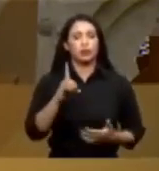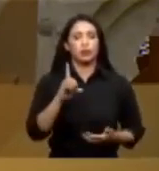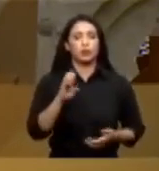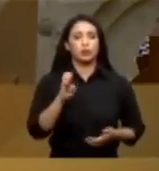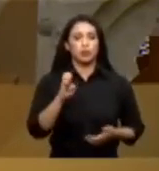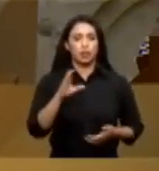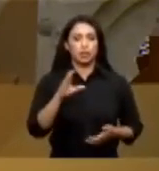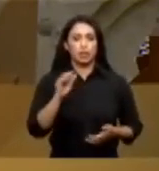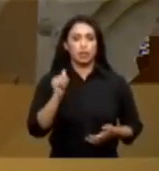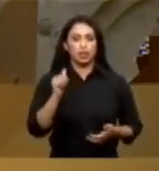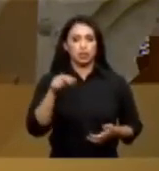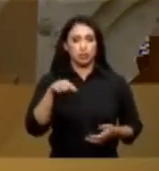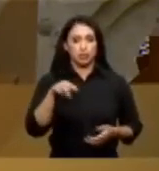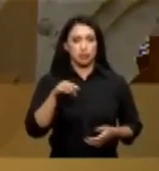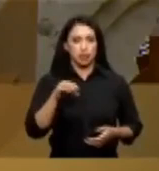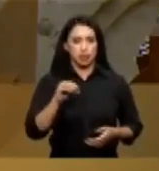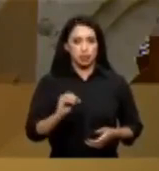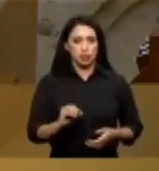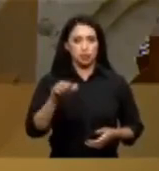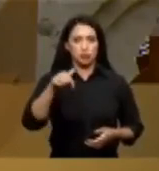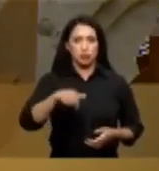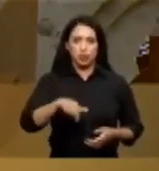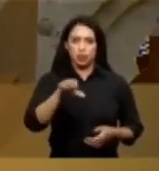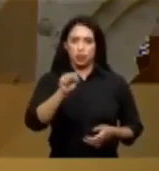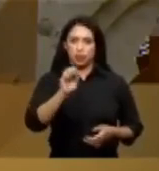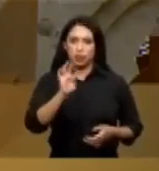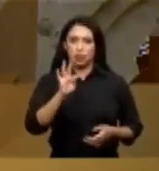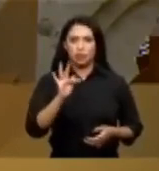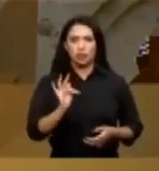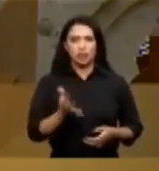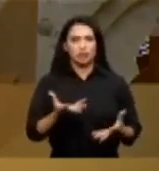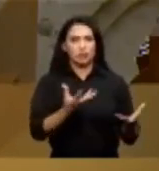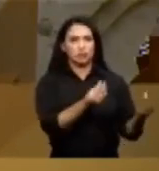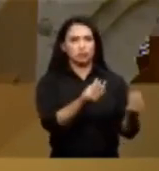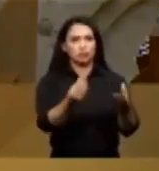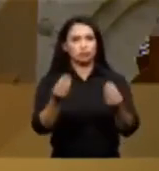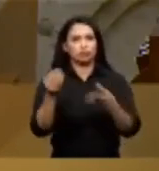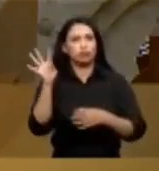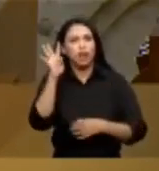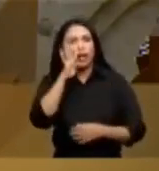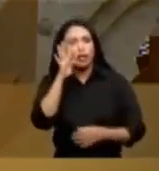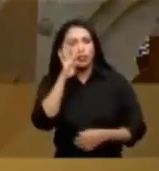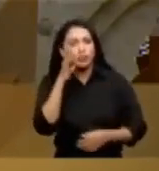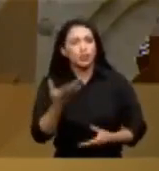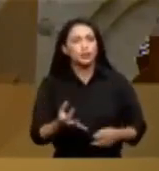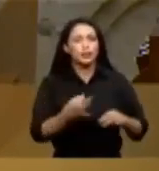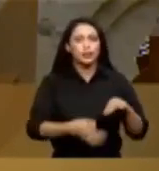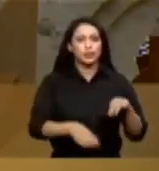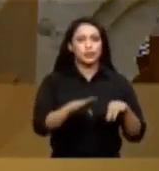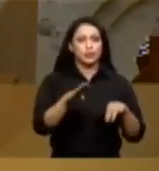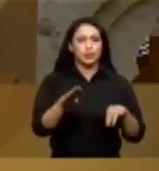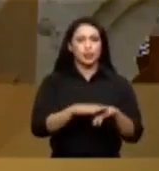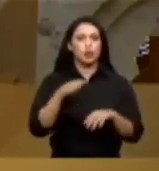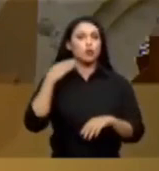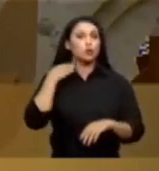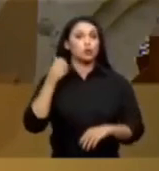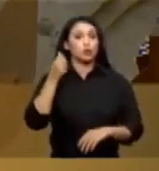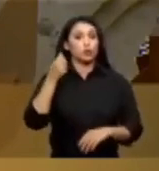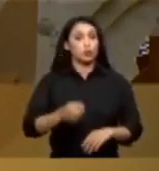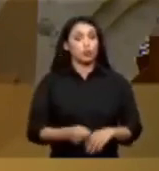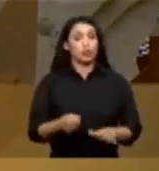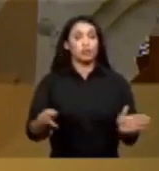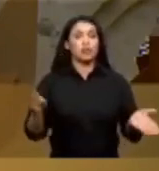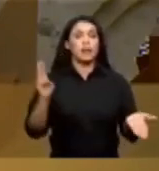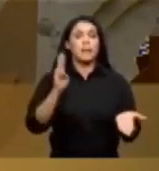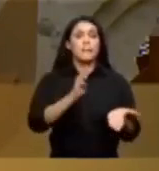Suprema nutre inúmeros admiradores entre seus pares, entre magistrados e